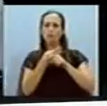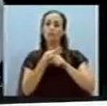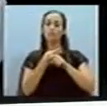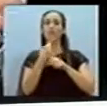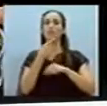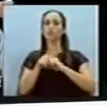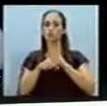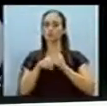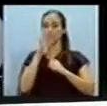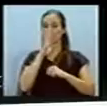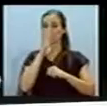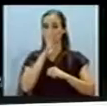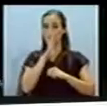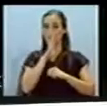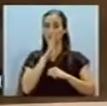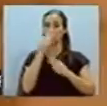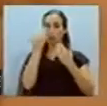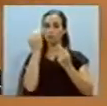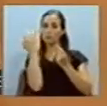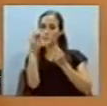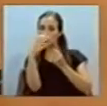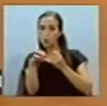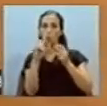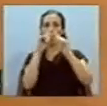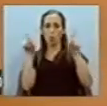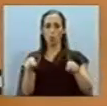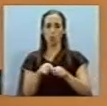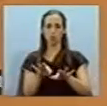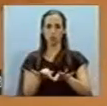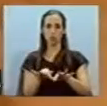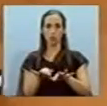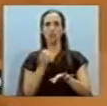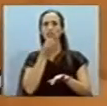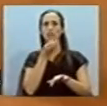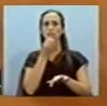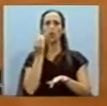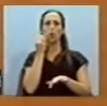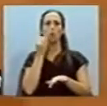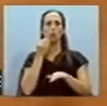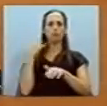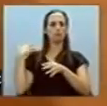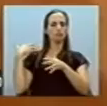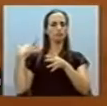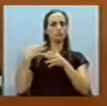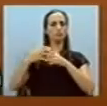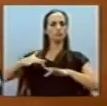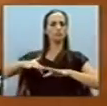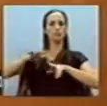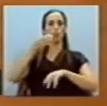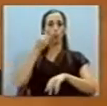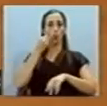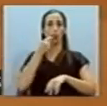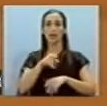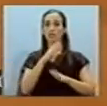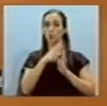que quando metemos estes dados no computador e ele cria, no fundo, recria como foi a evolução de Vênus, então este modelo diz-nos que provavelmente Vênus